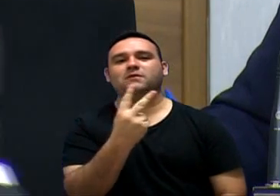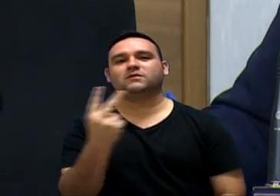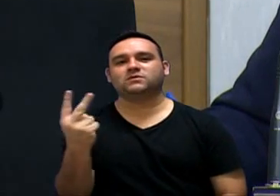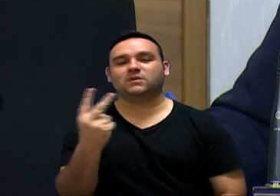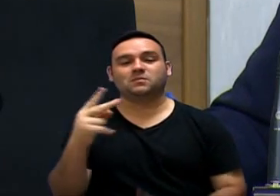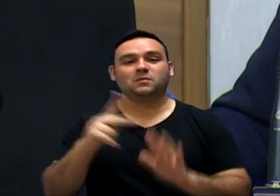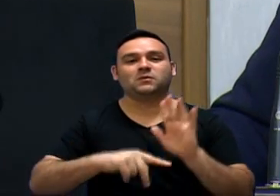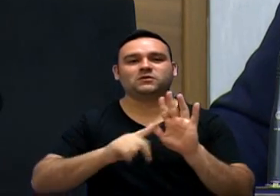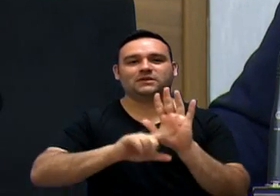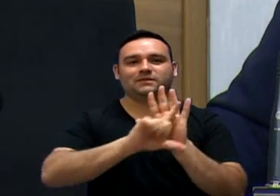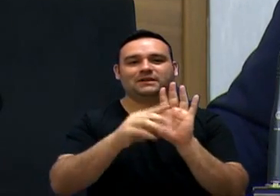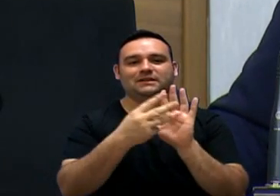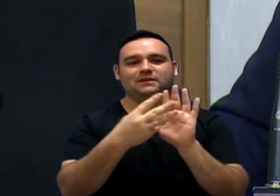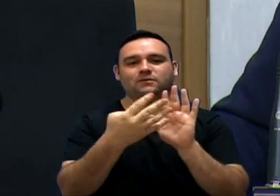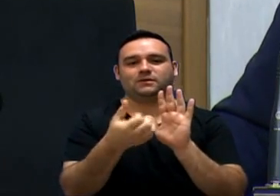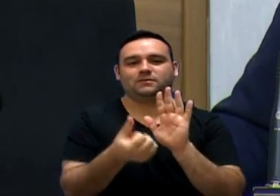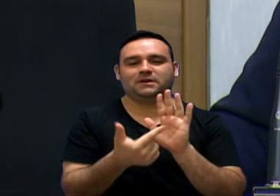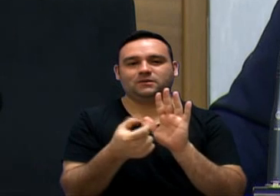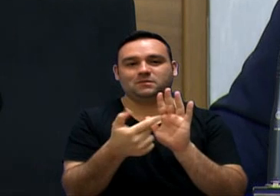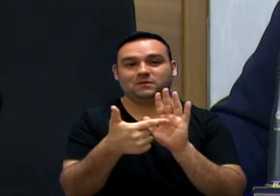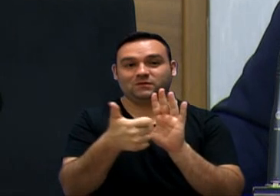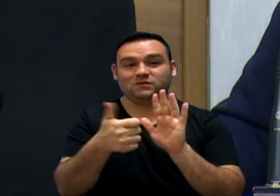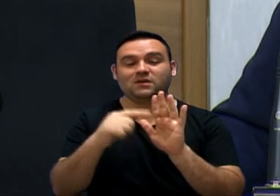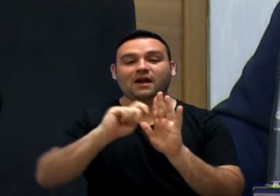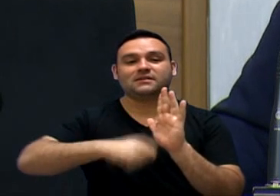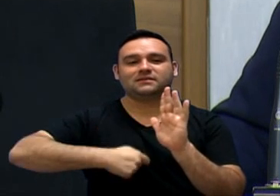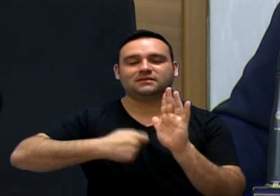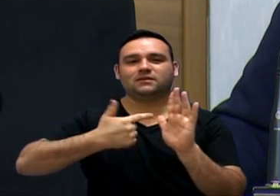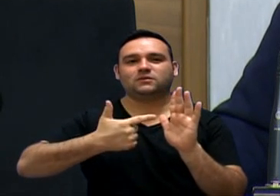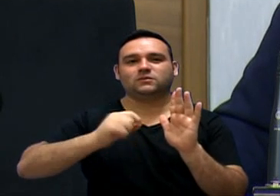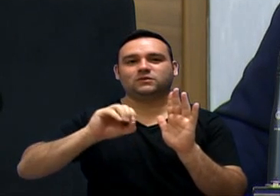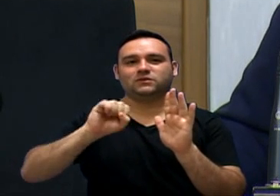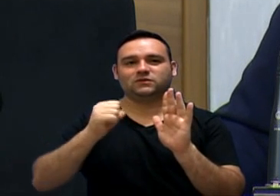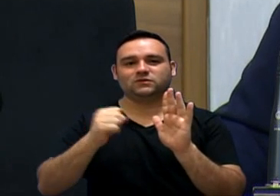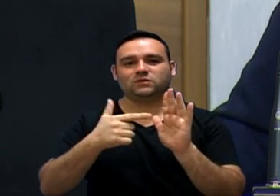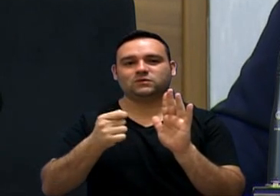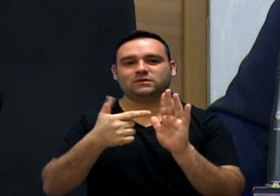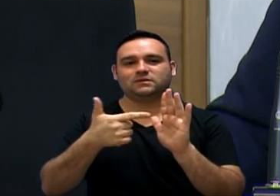02-22 ao projeto de lei 346-2021, autógrafo